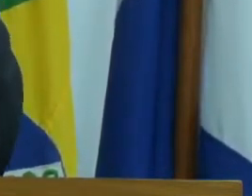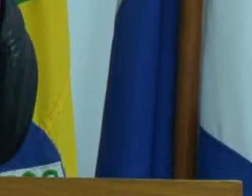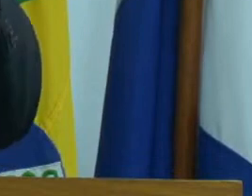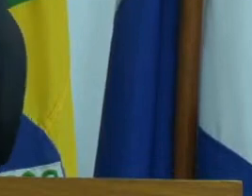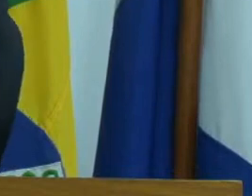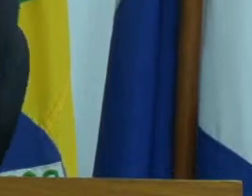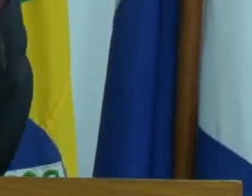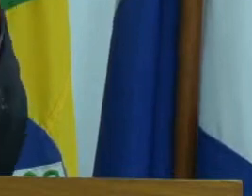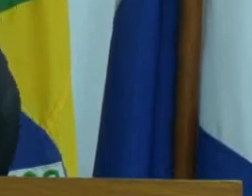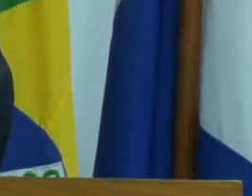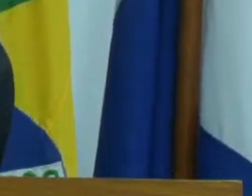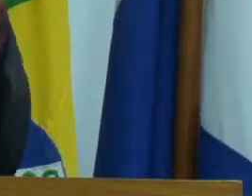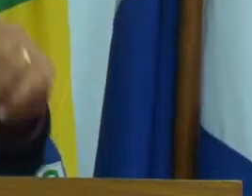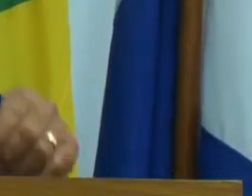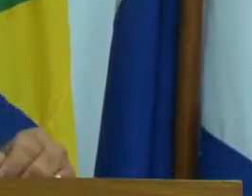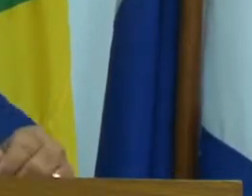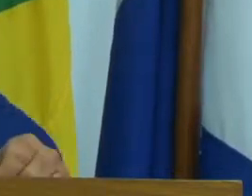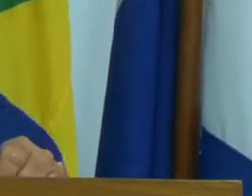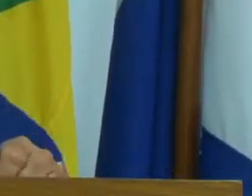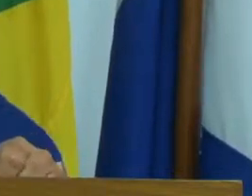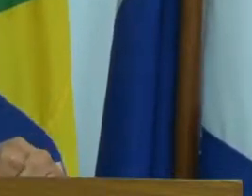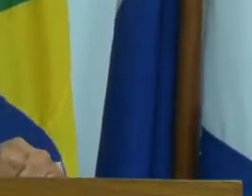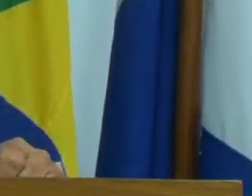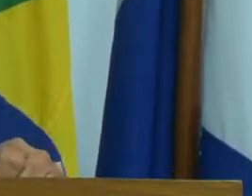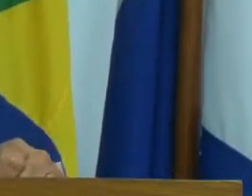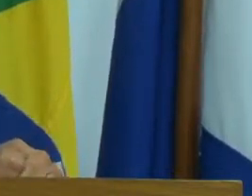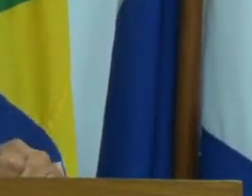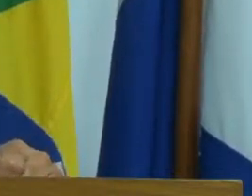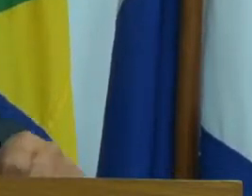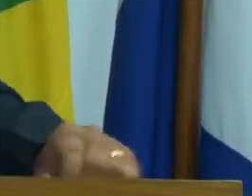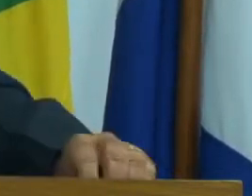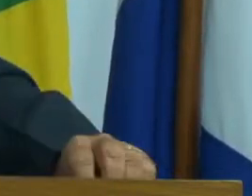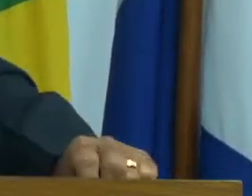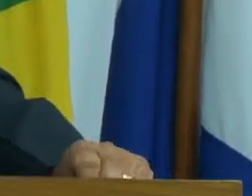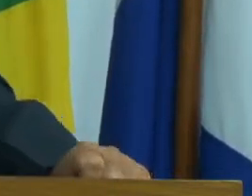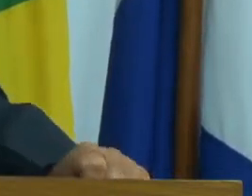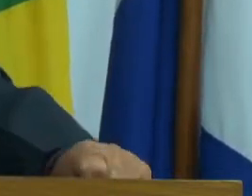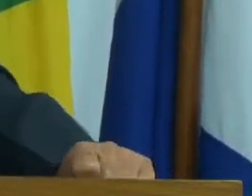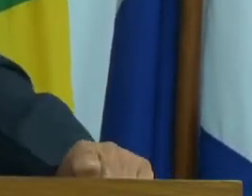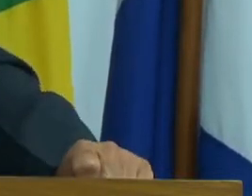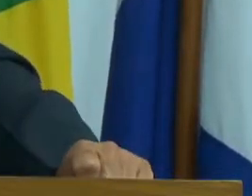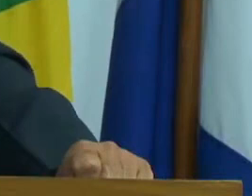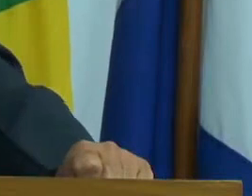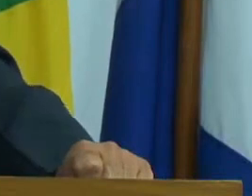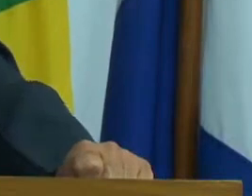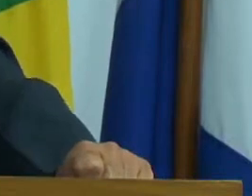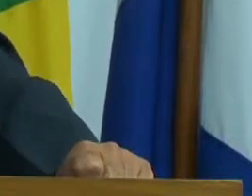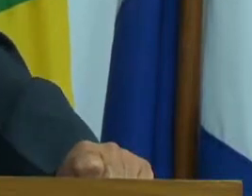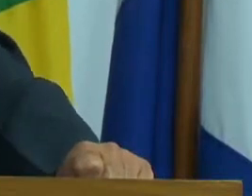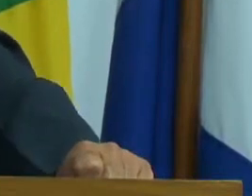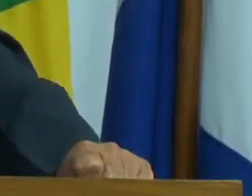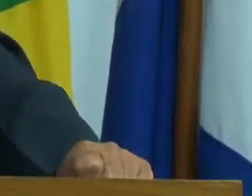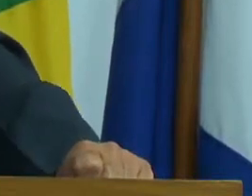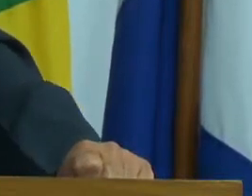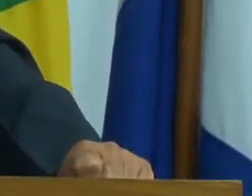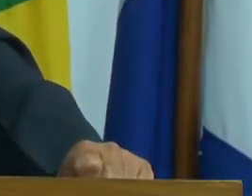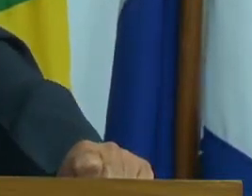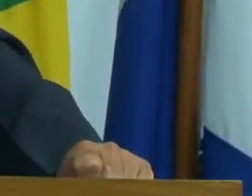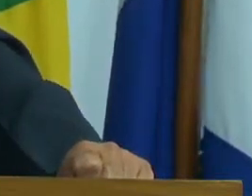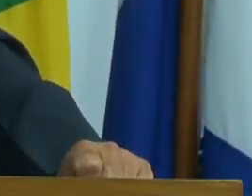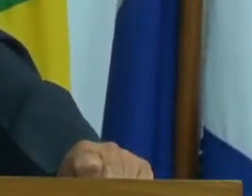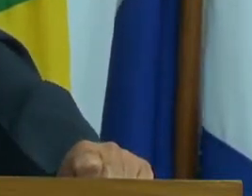para o Bandeirante, vai também desaguar lá no Caciribu. Então é importante que a gente faça esse trabalho,